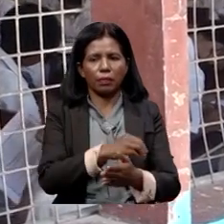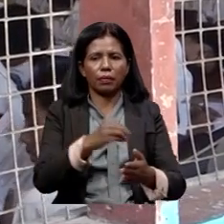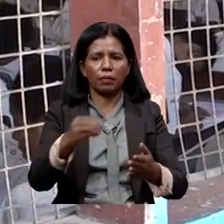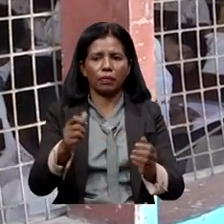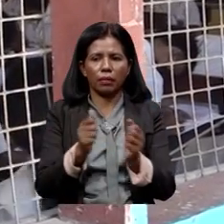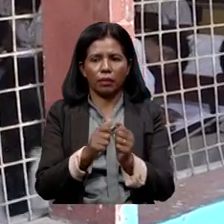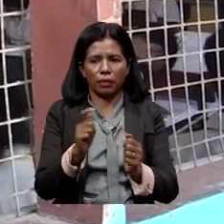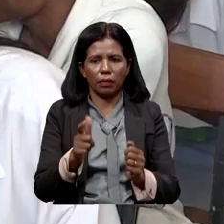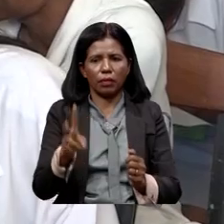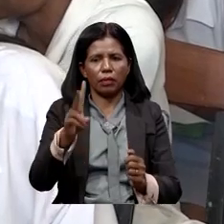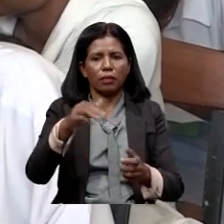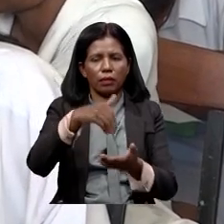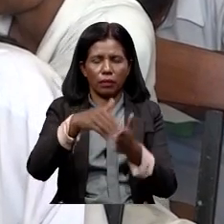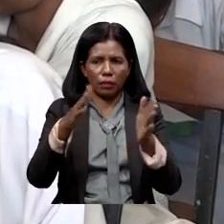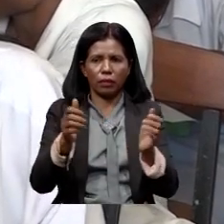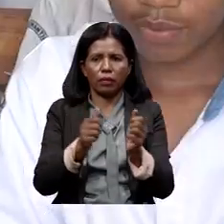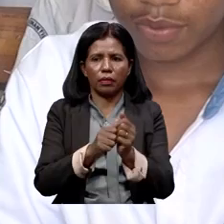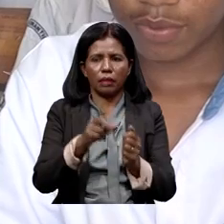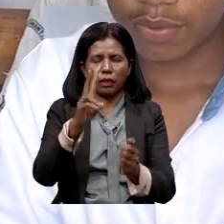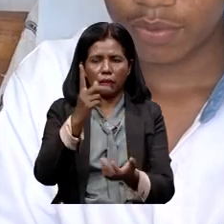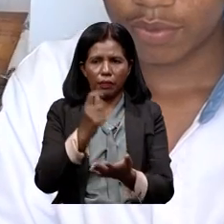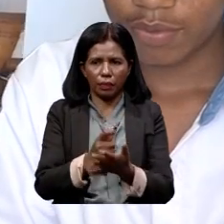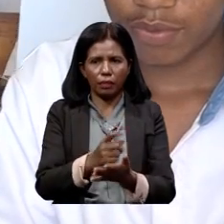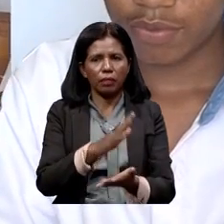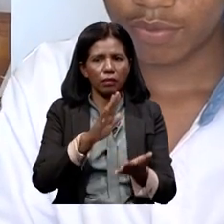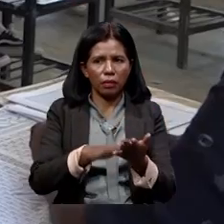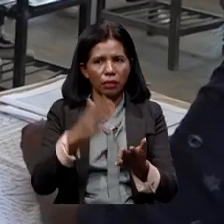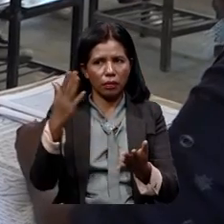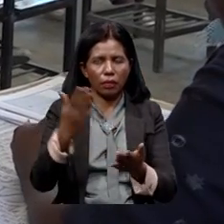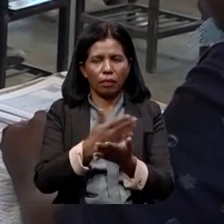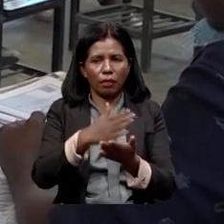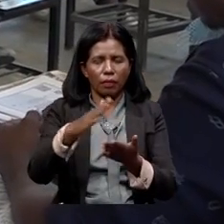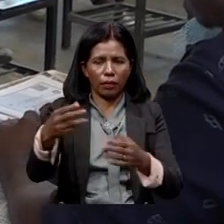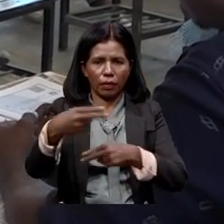ruan urusin rua, mai be estudante be sikrihun rua, nune eskola refere fahe ba